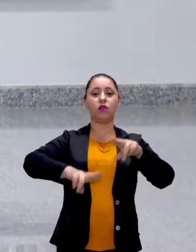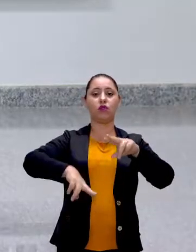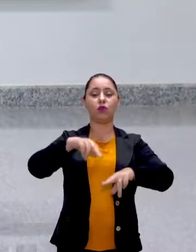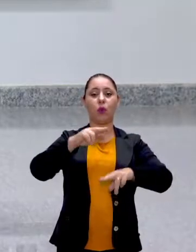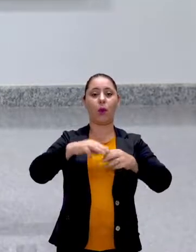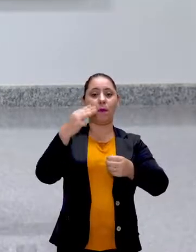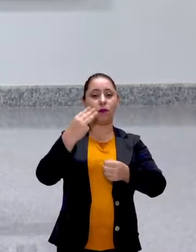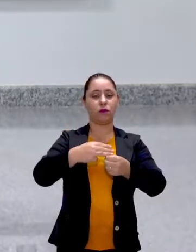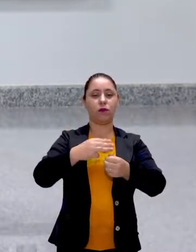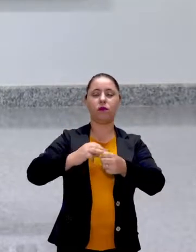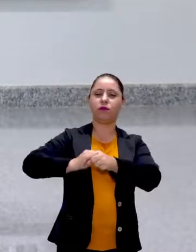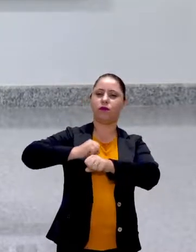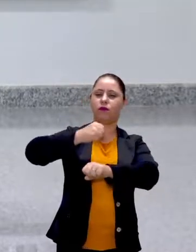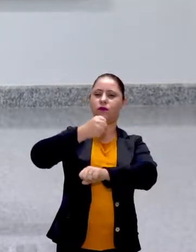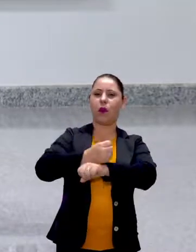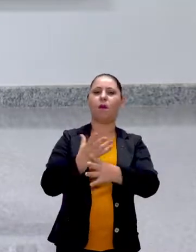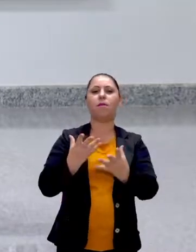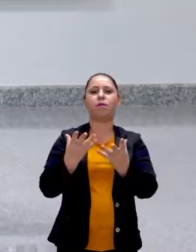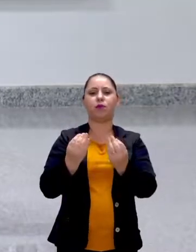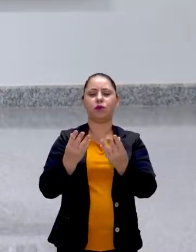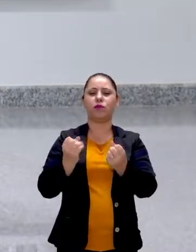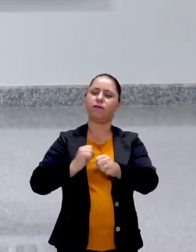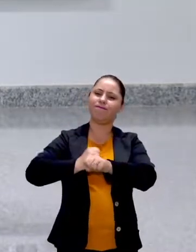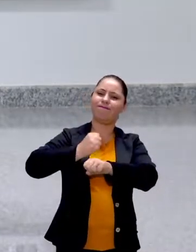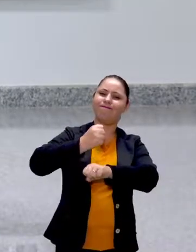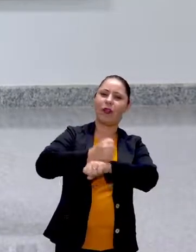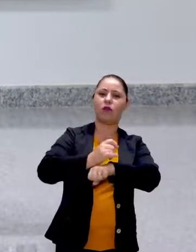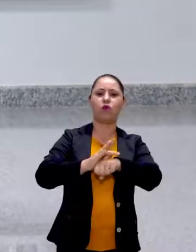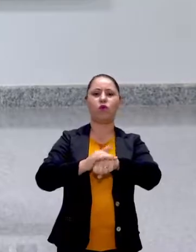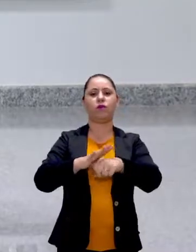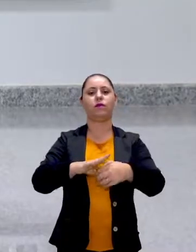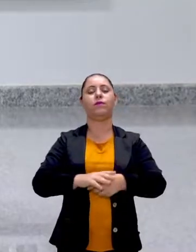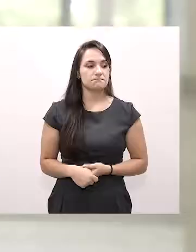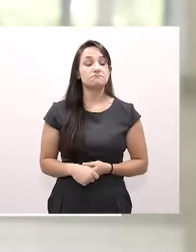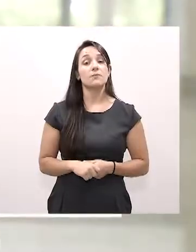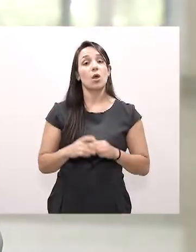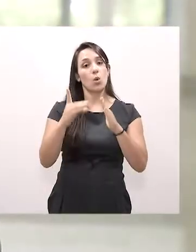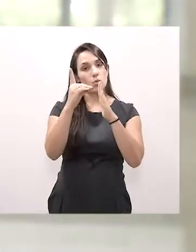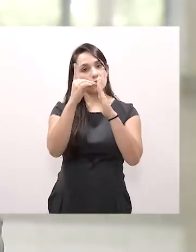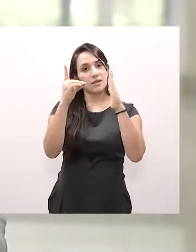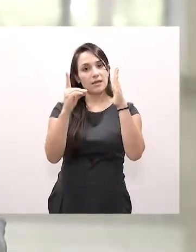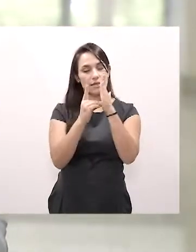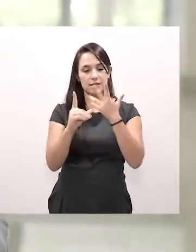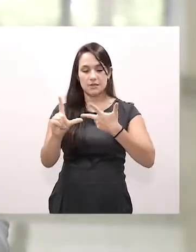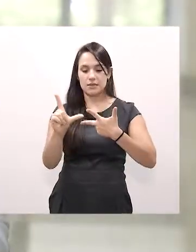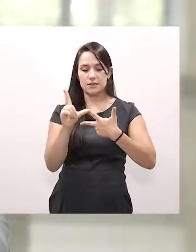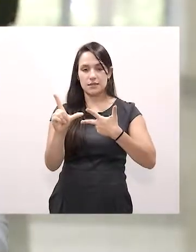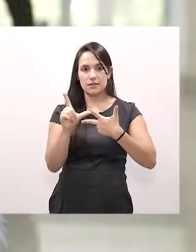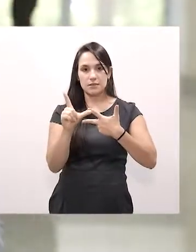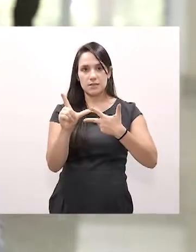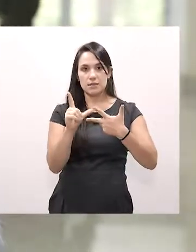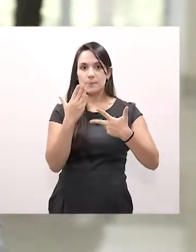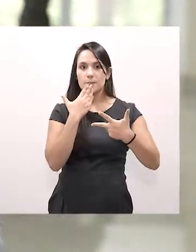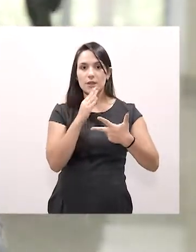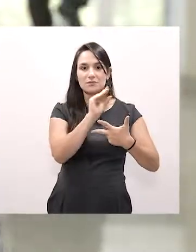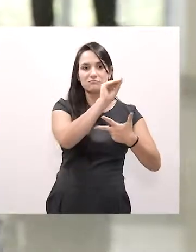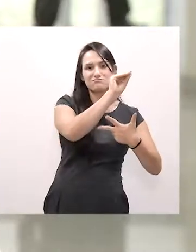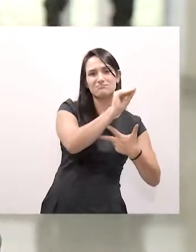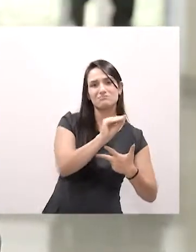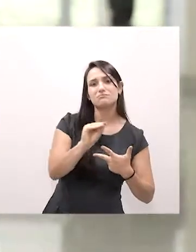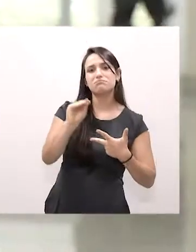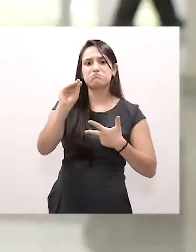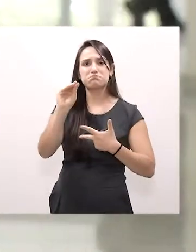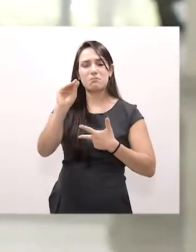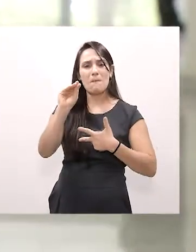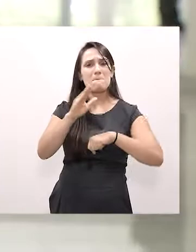de junho. O município enfrenta sérias dificuldades no enfrentamento à doença. O decreto legislativo que prorroga até